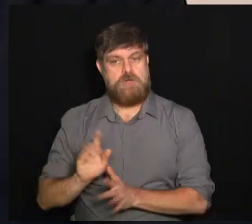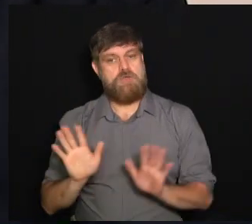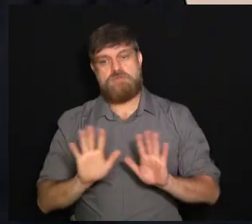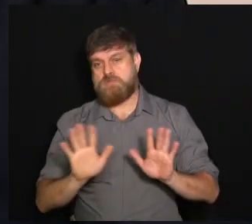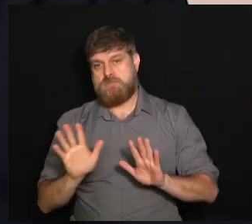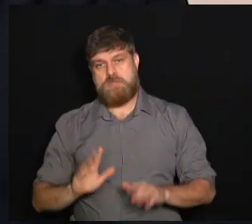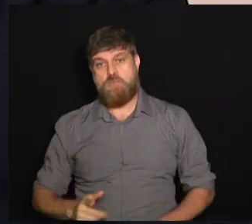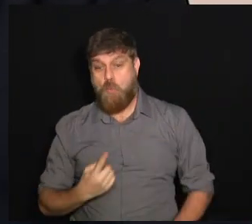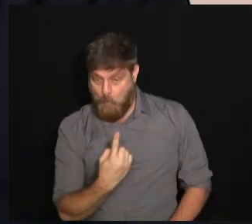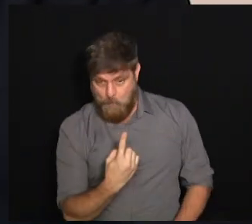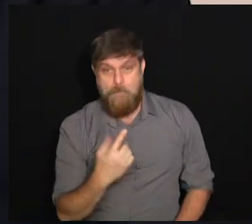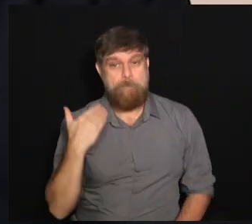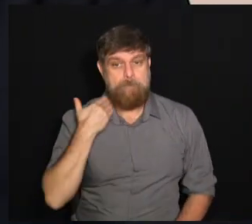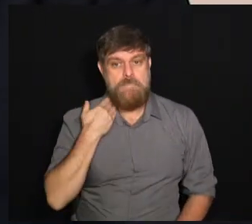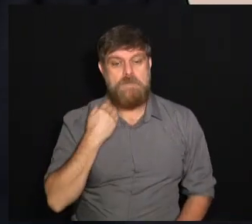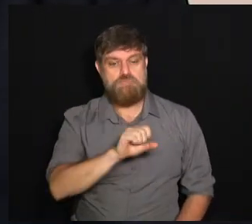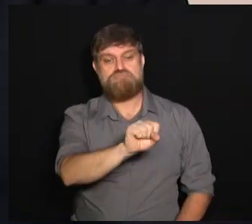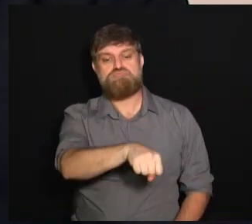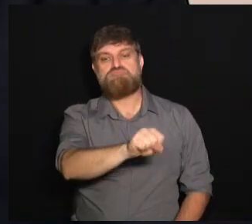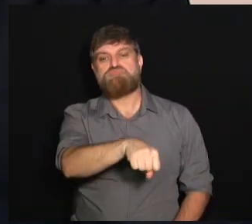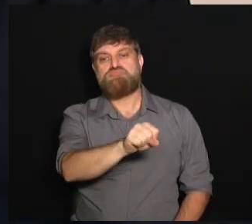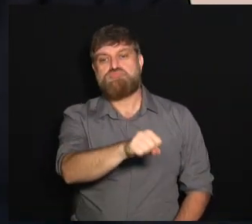cobrança, apenas um banco